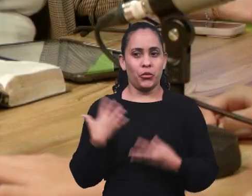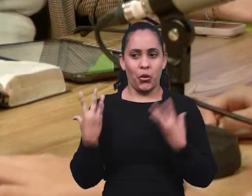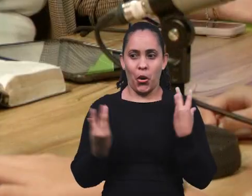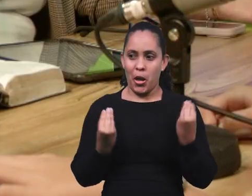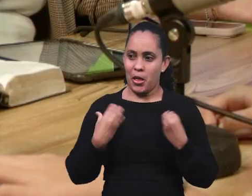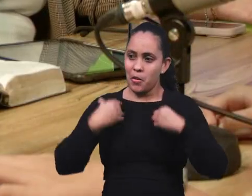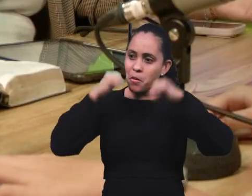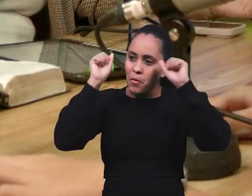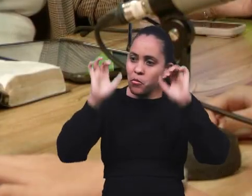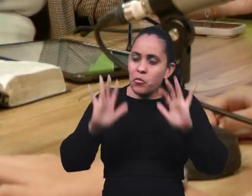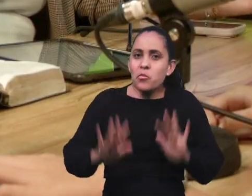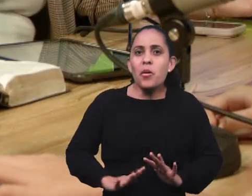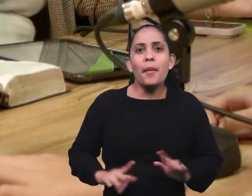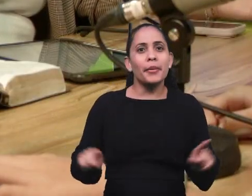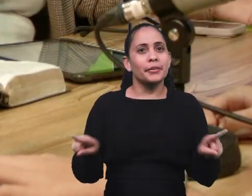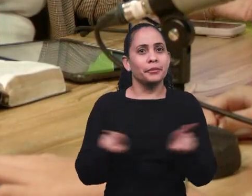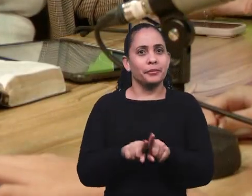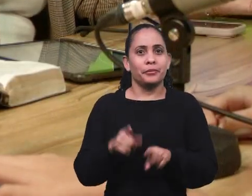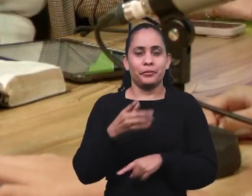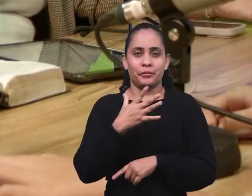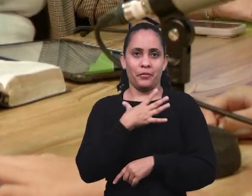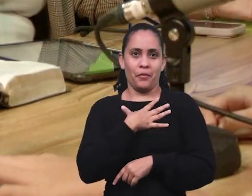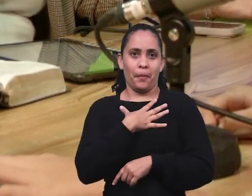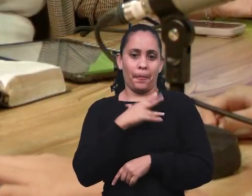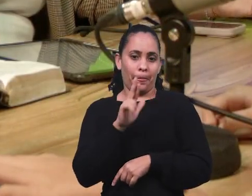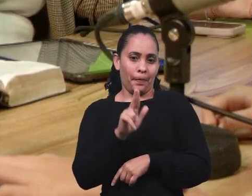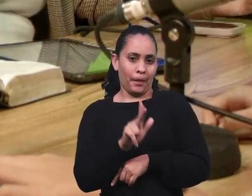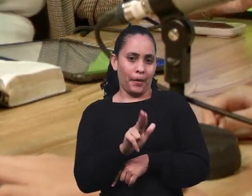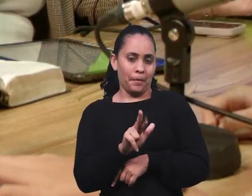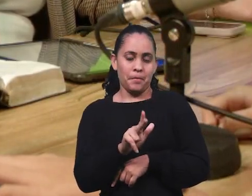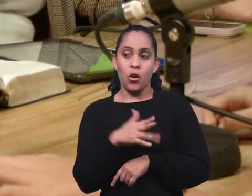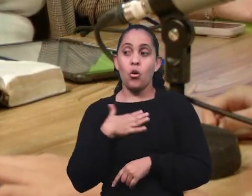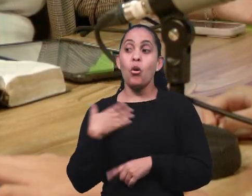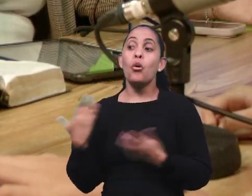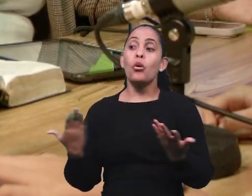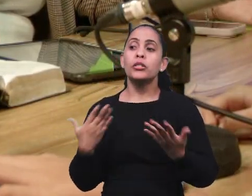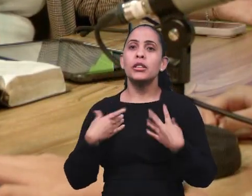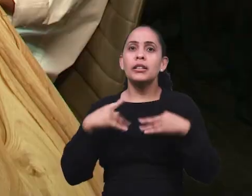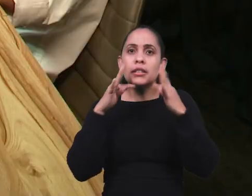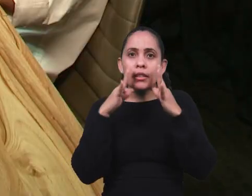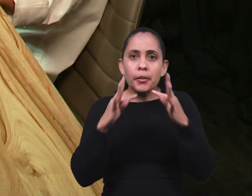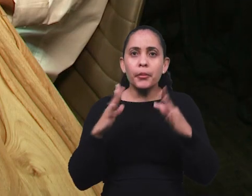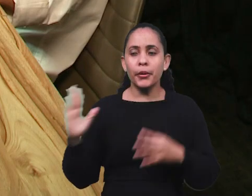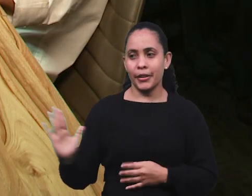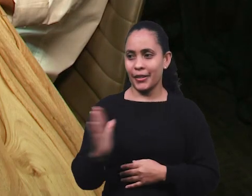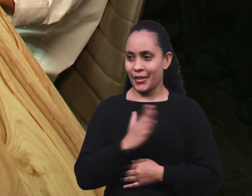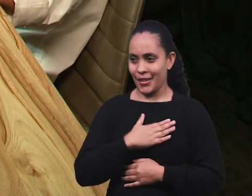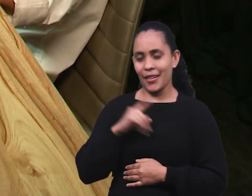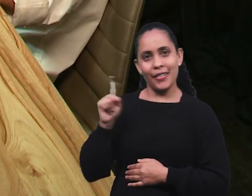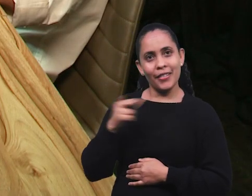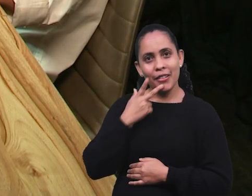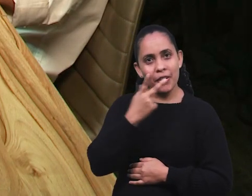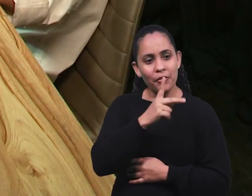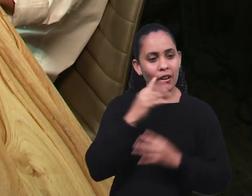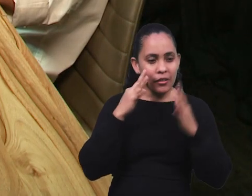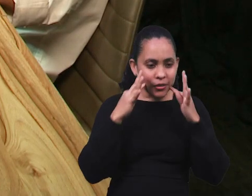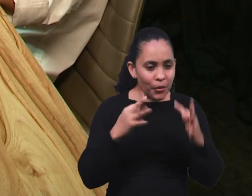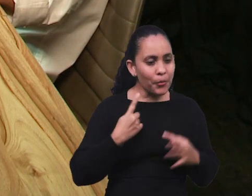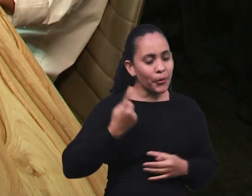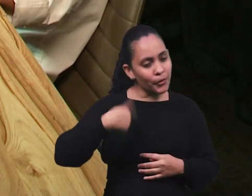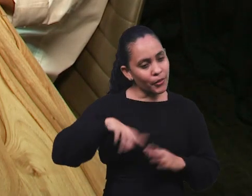foi edificante, como que seu irmão vê isso hoje, ele testemunha sobre isso? Ele testemunha hoje em dia na escola,